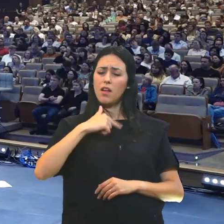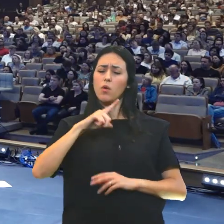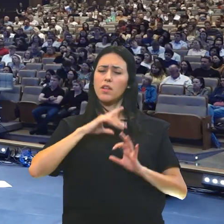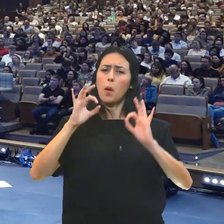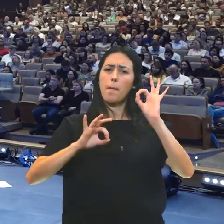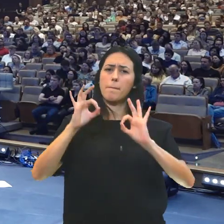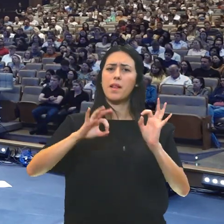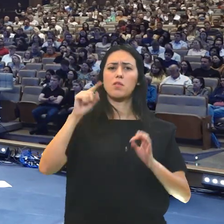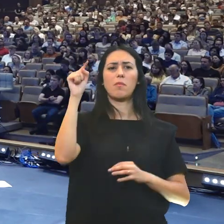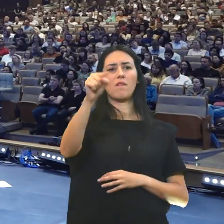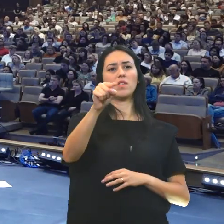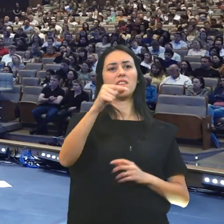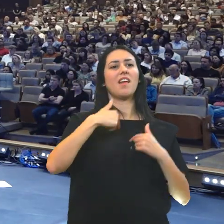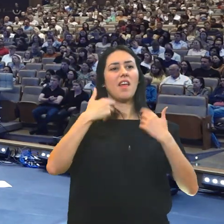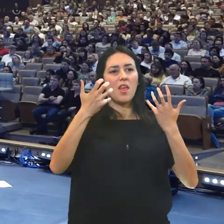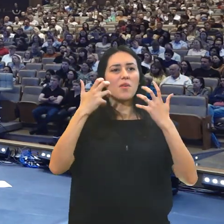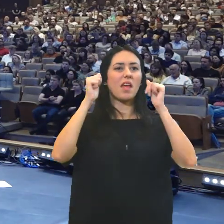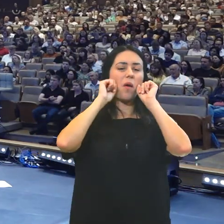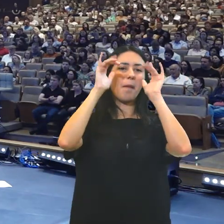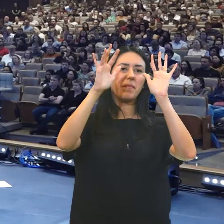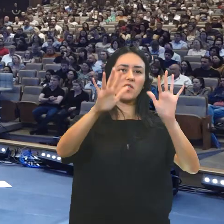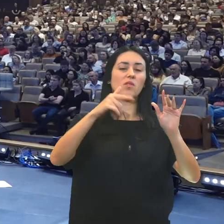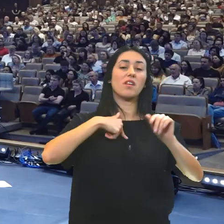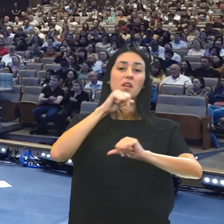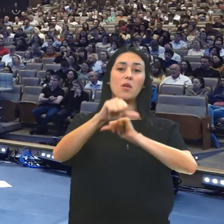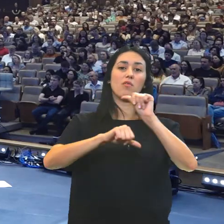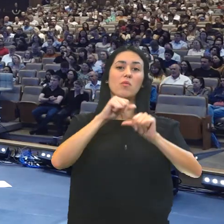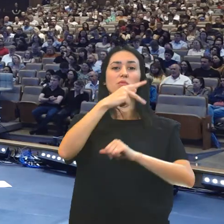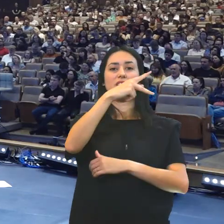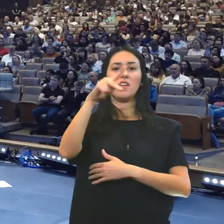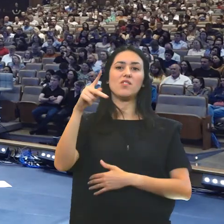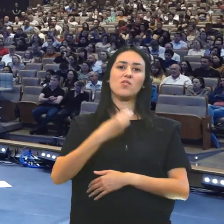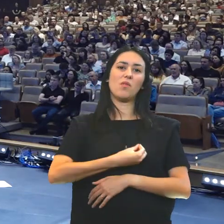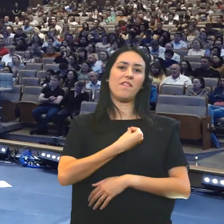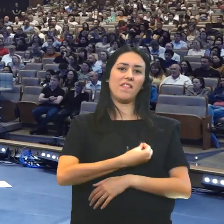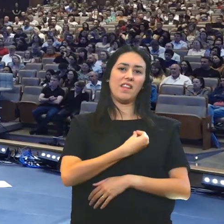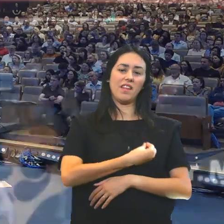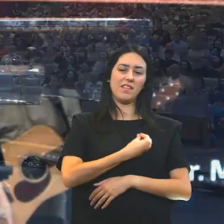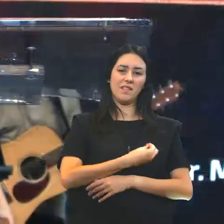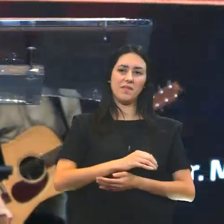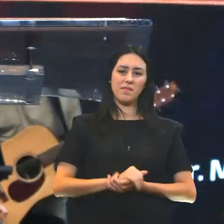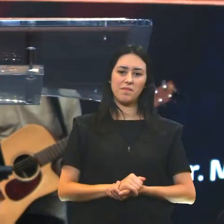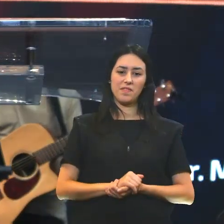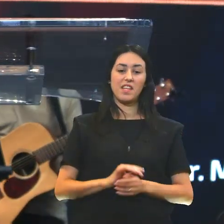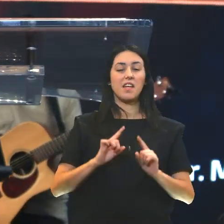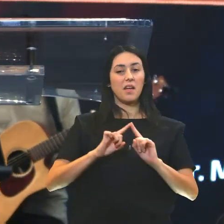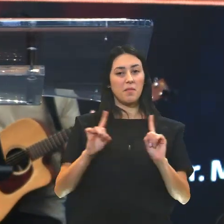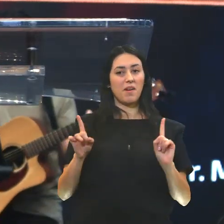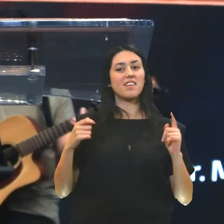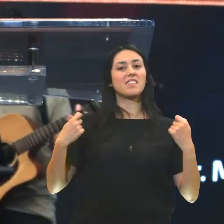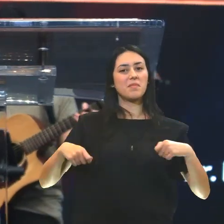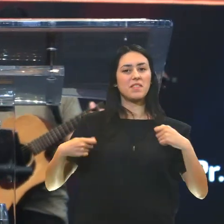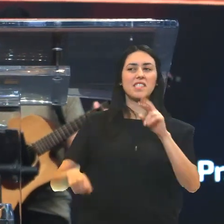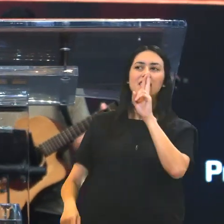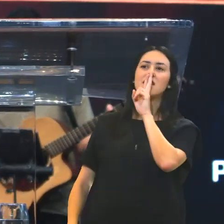abençoar vocês. Eu vou mudar a história de vocês. Mas é preciso responder